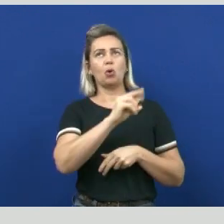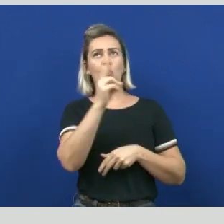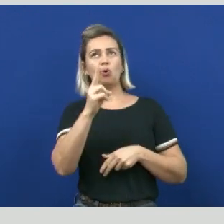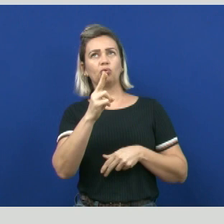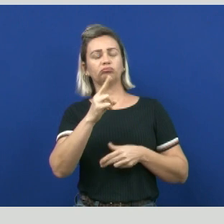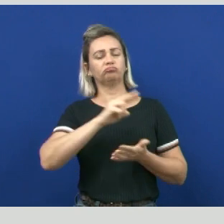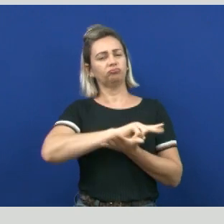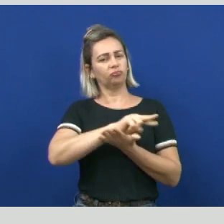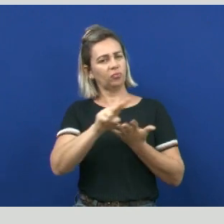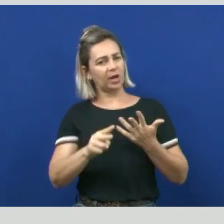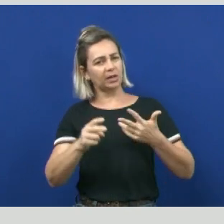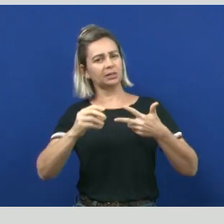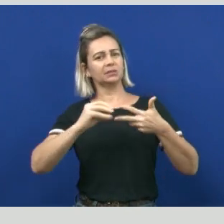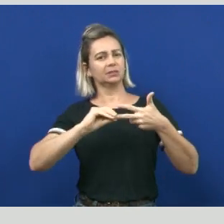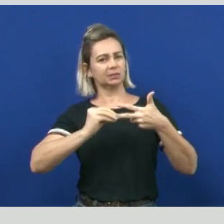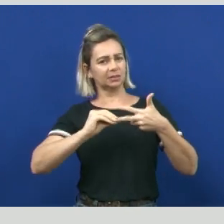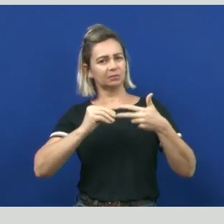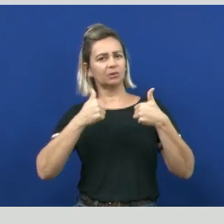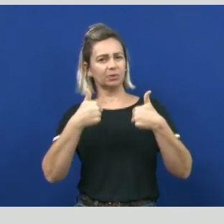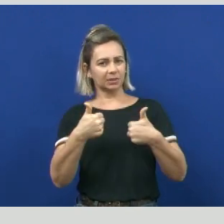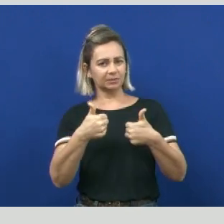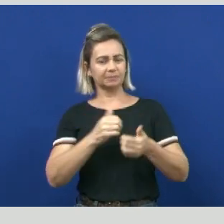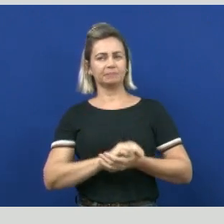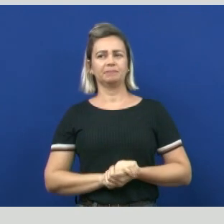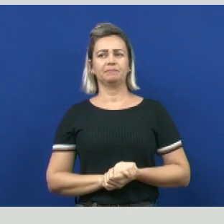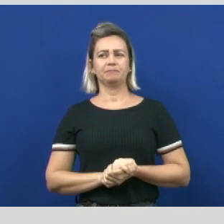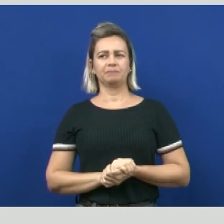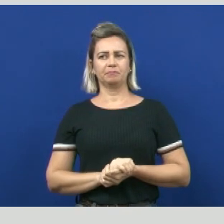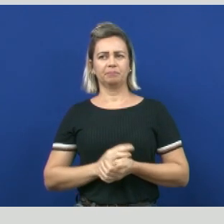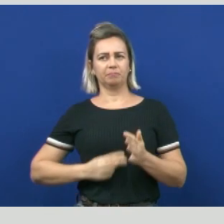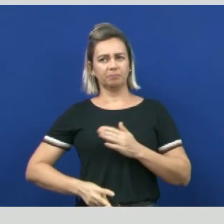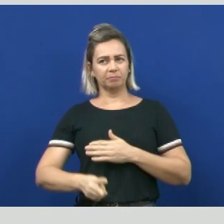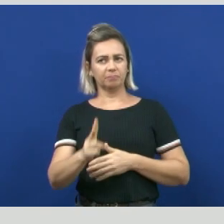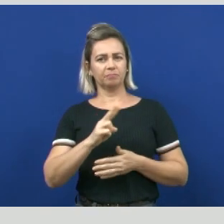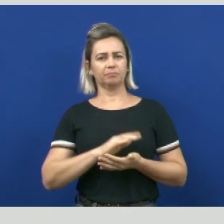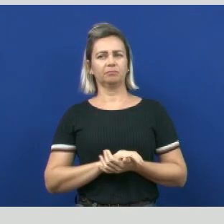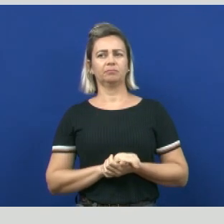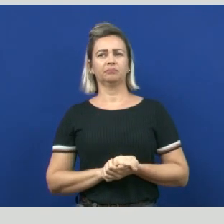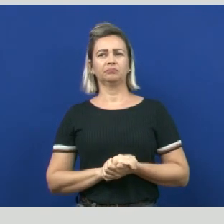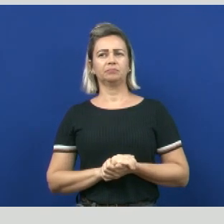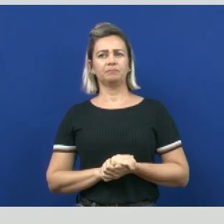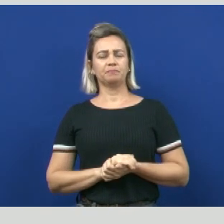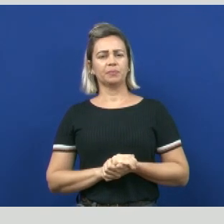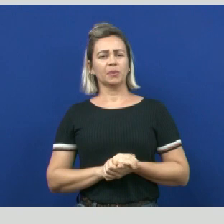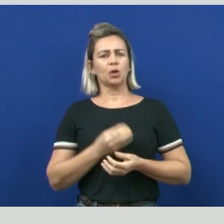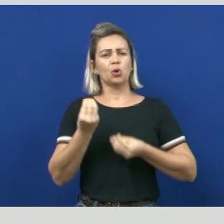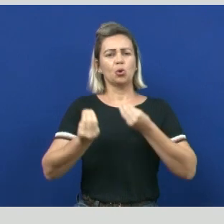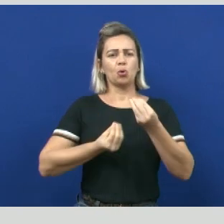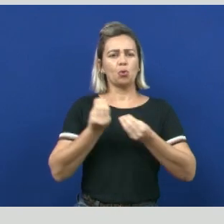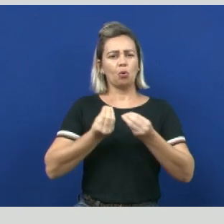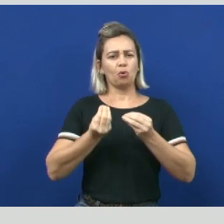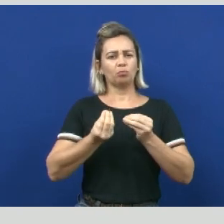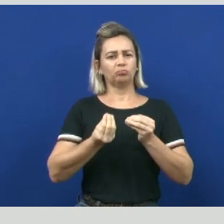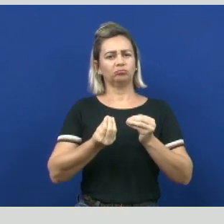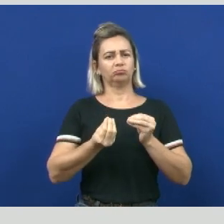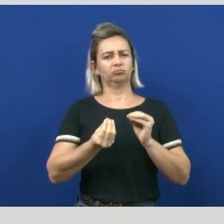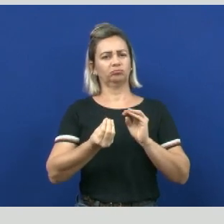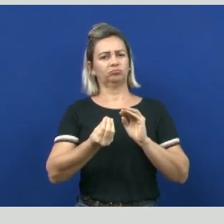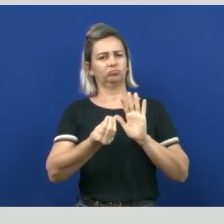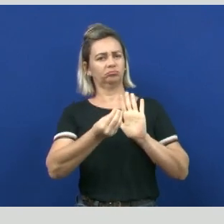objetos inanimados. Tranquilo? Seguindo então a nossa aula. Bom, a composição química dos seres